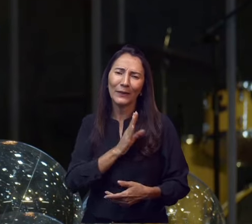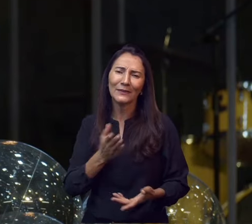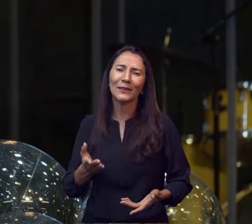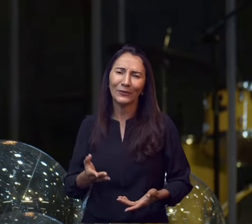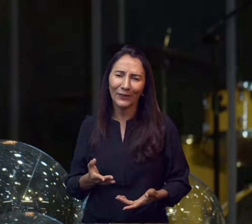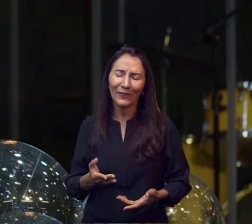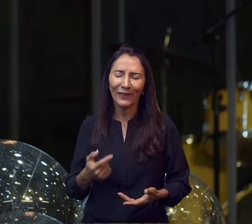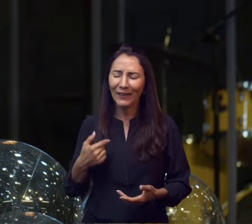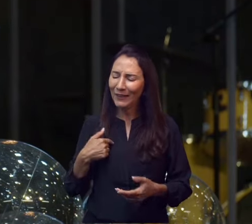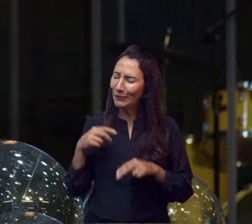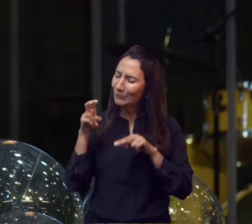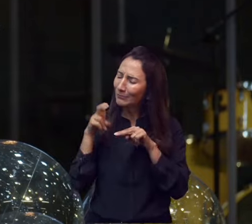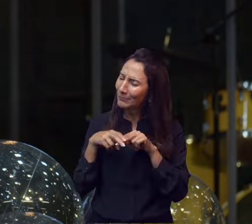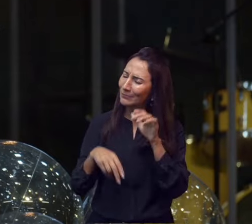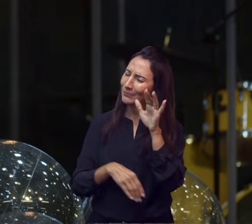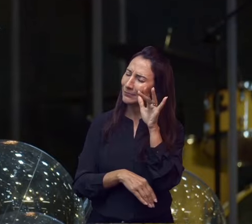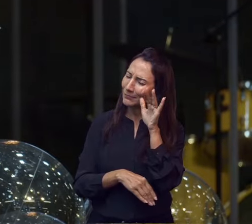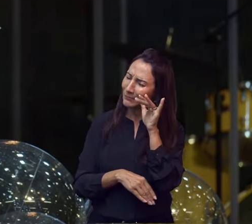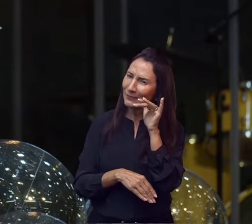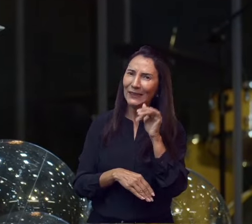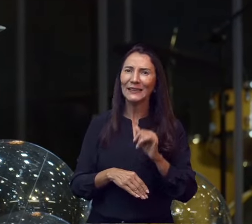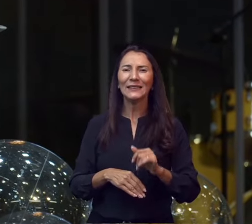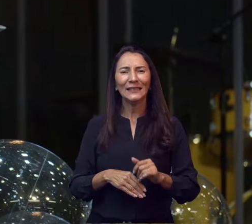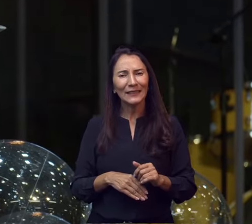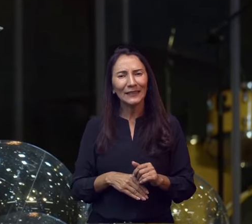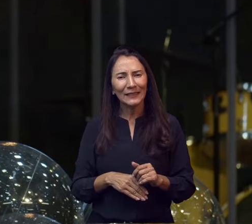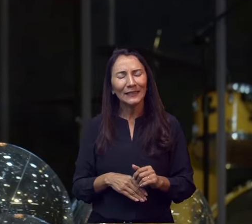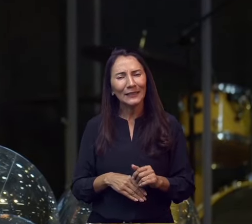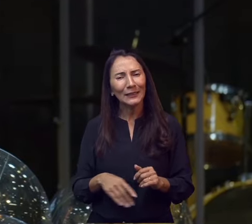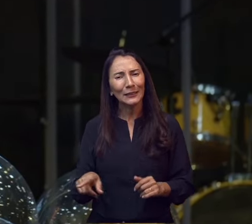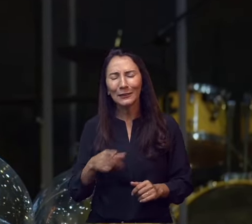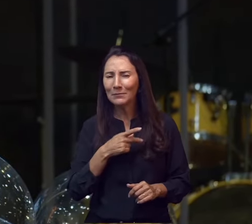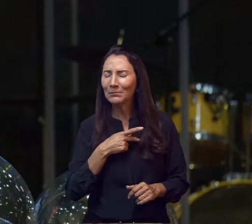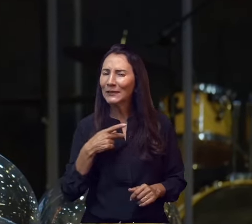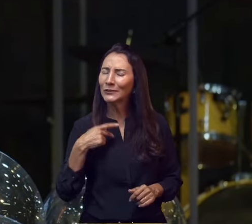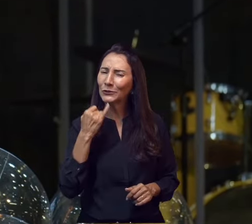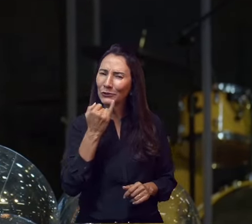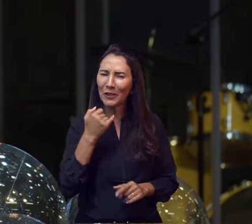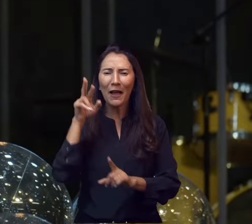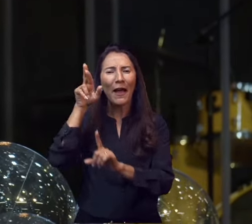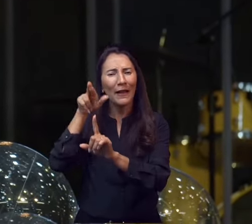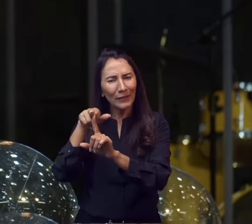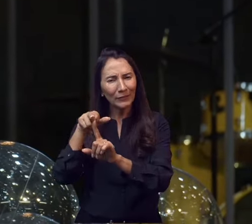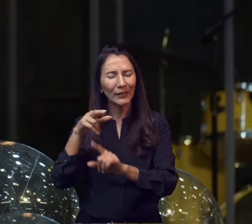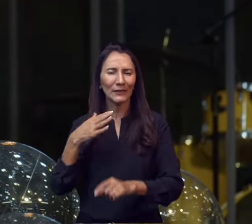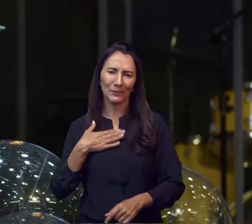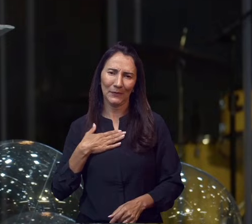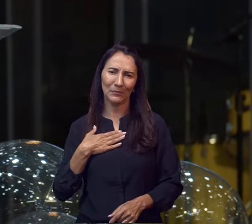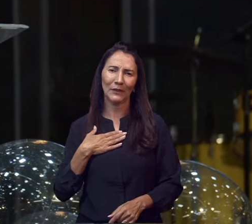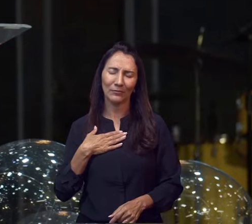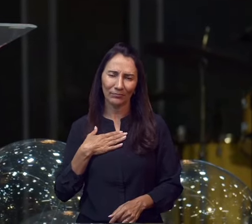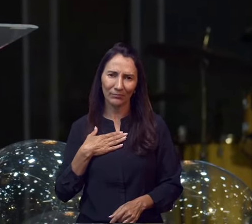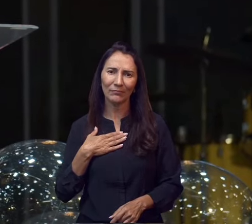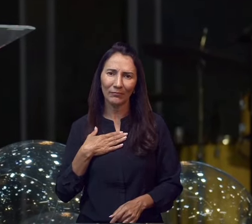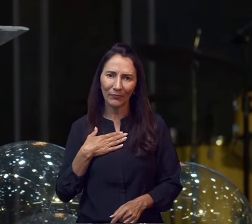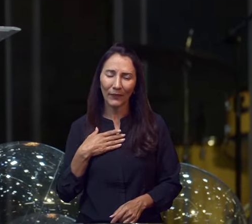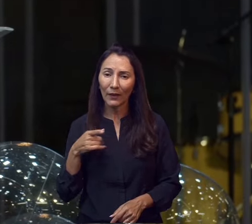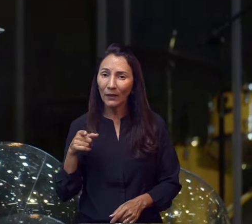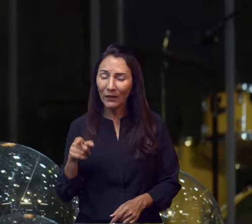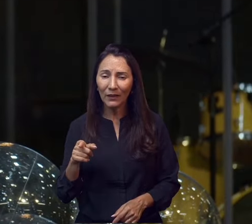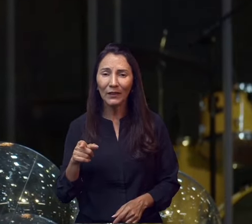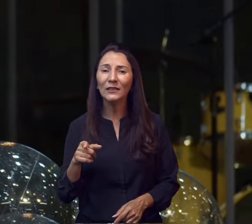sentado observando e falando Pastor Jorge é uma inspiração mas mais do que isso é um homem que